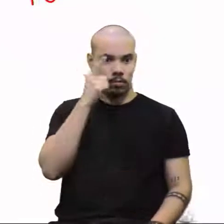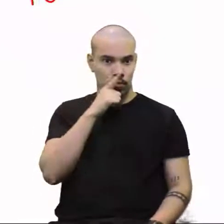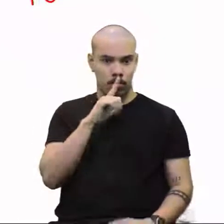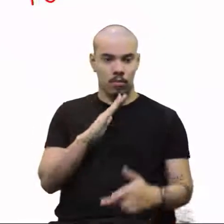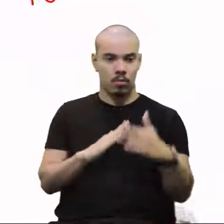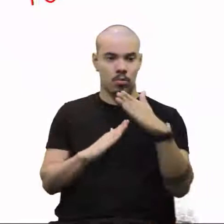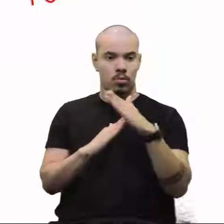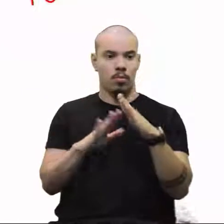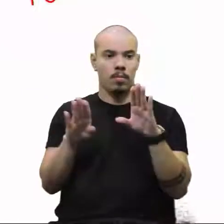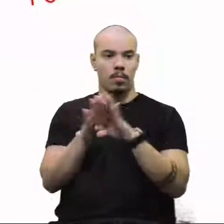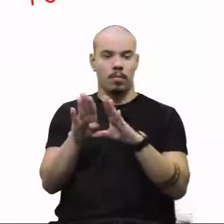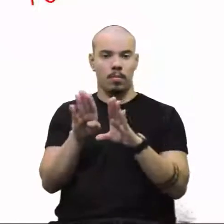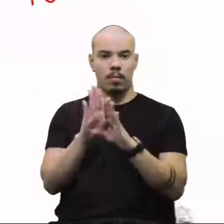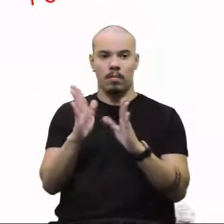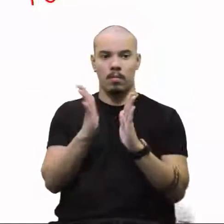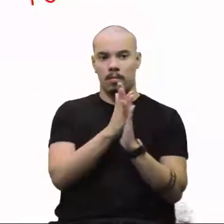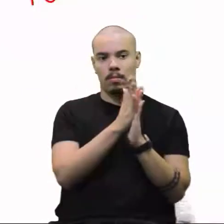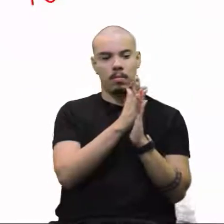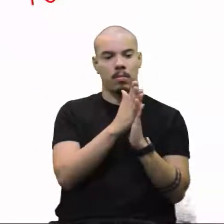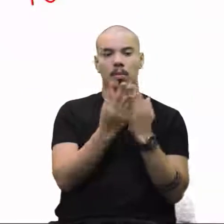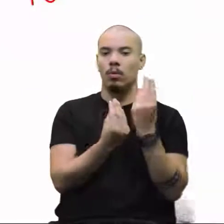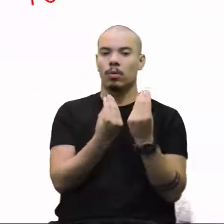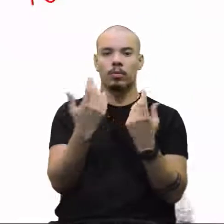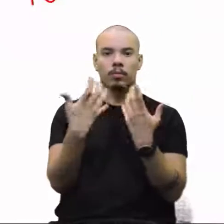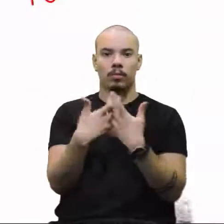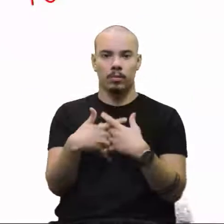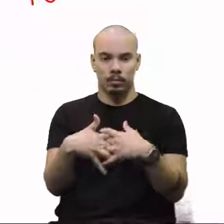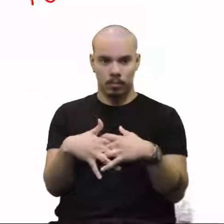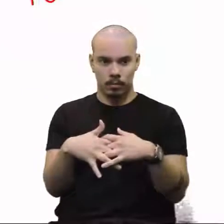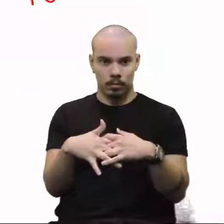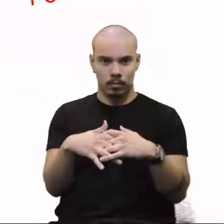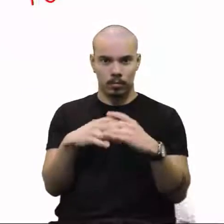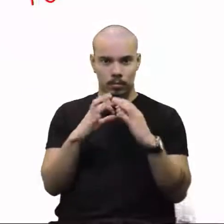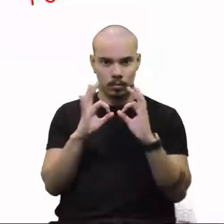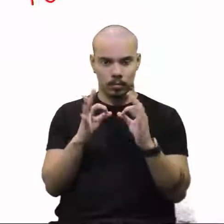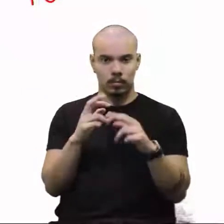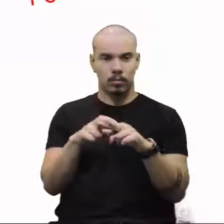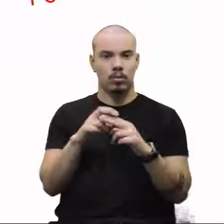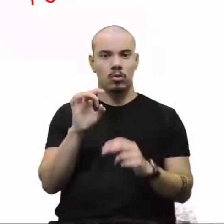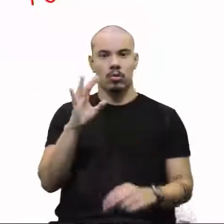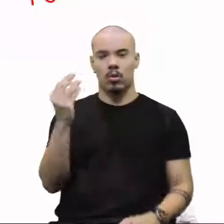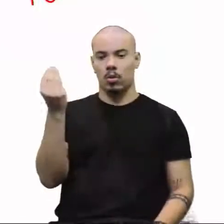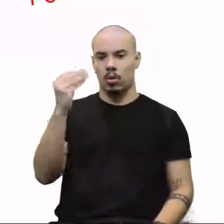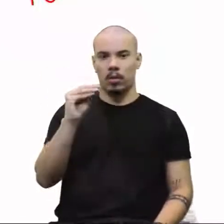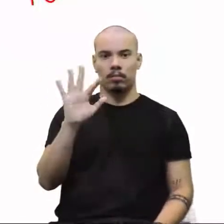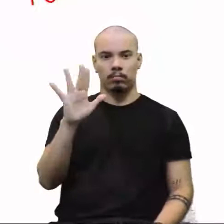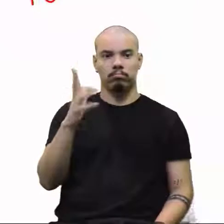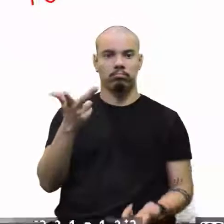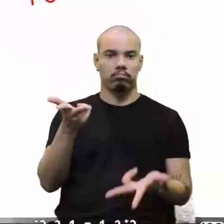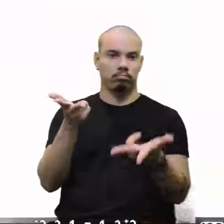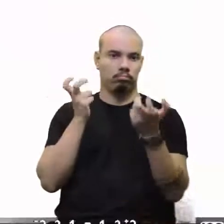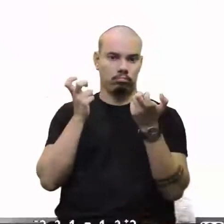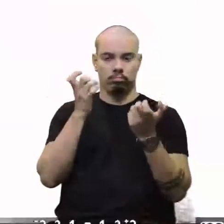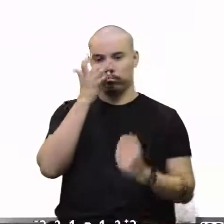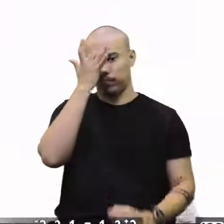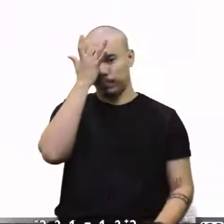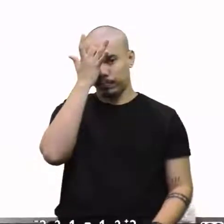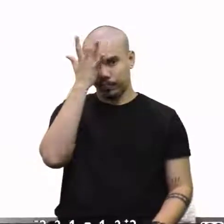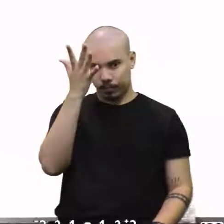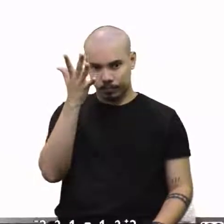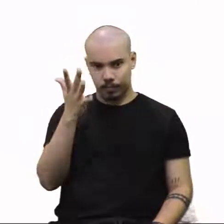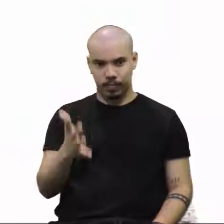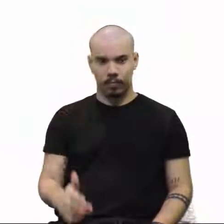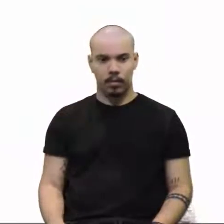e o tapa vai estar para o lado da fonte de corrente. Um empurrão. Só colocar a mão aí que vocês vão perceber fácil. Isso. É bem tranquilo